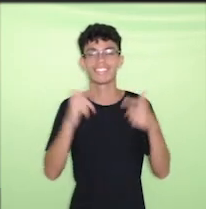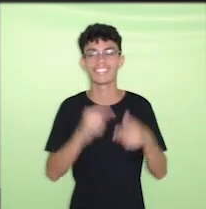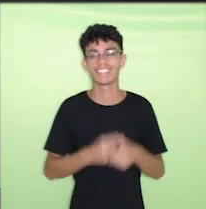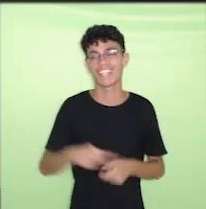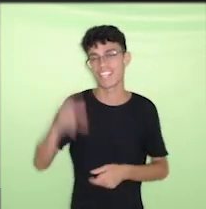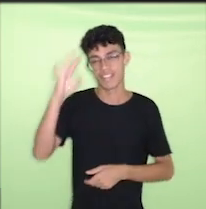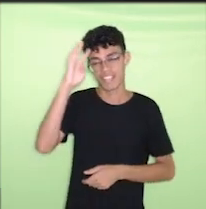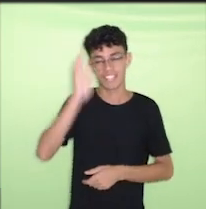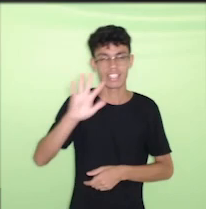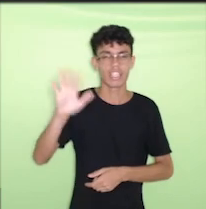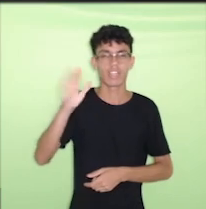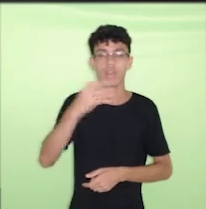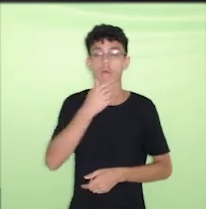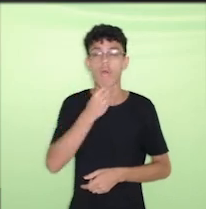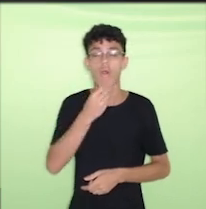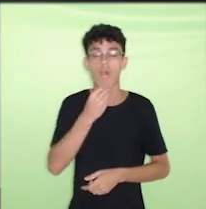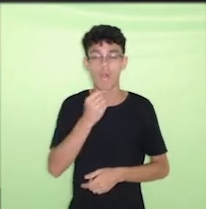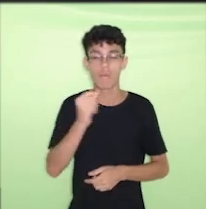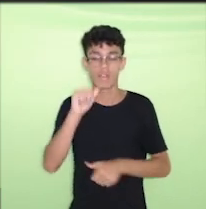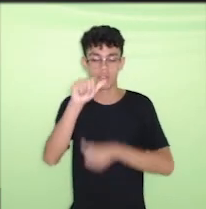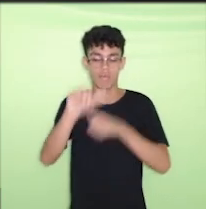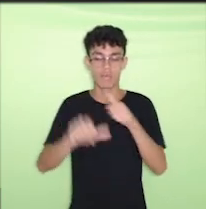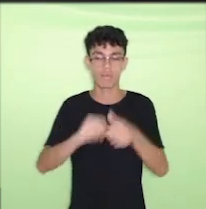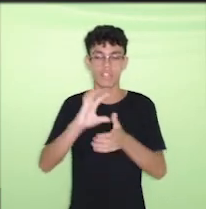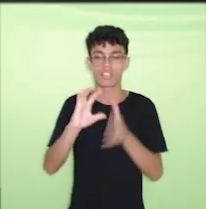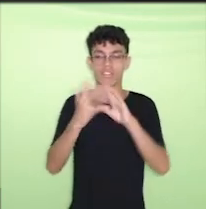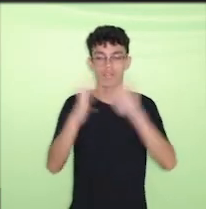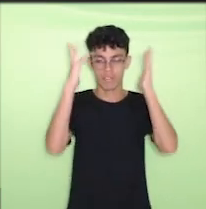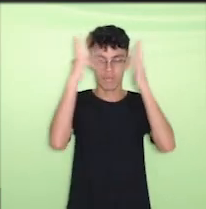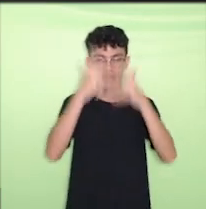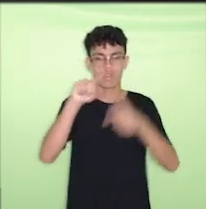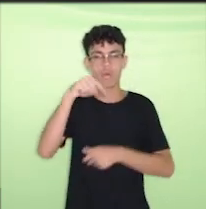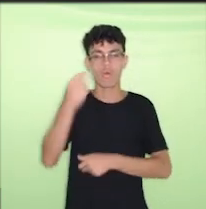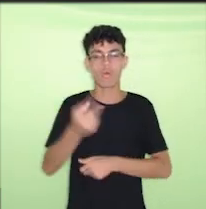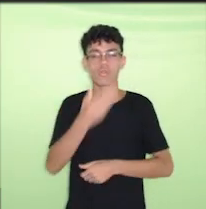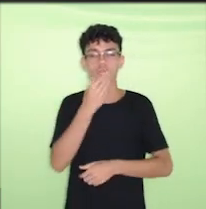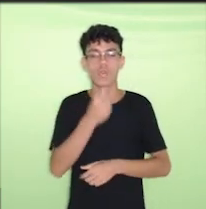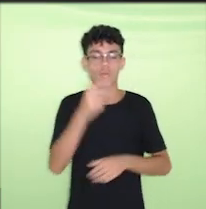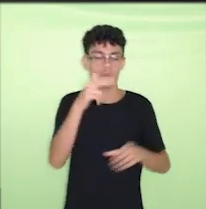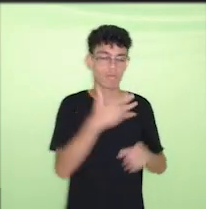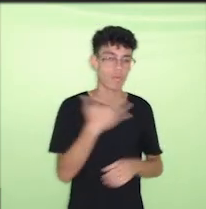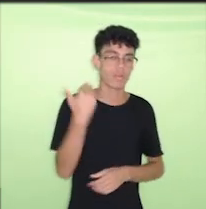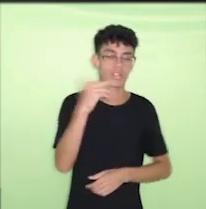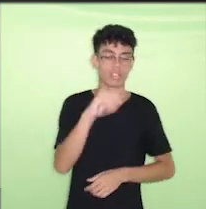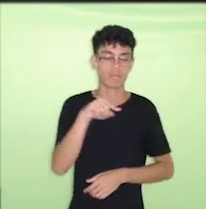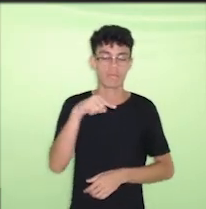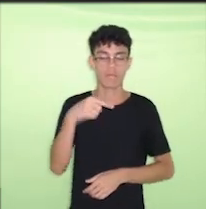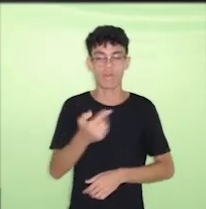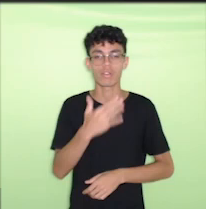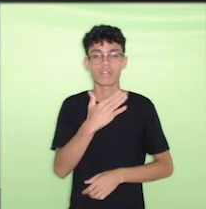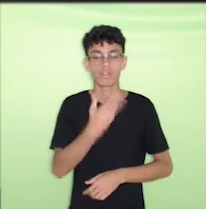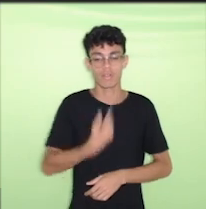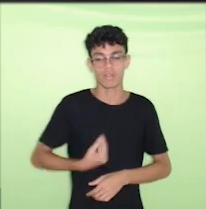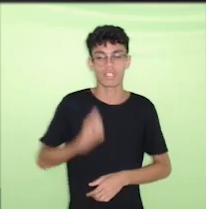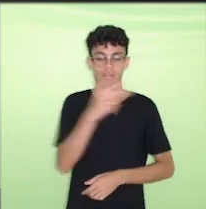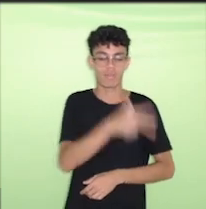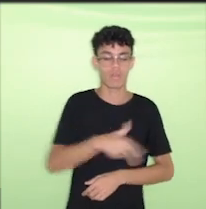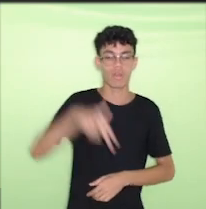Imagina um homem que virou bicho. E outro que ressuscitou. E uma coitada virgem que teve um filho.